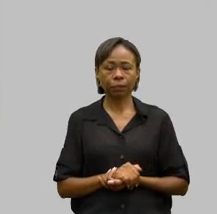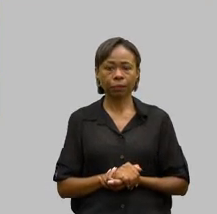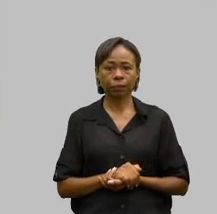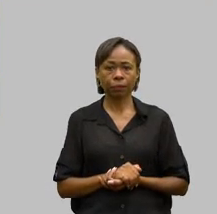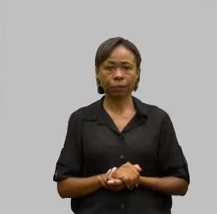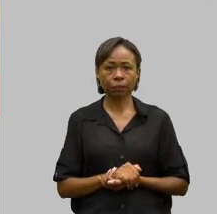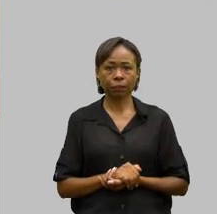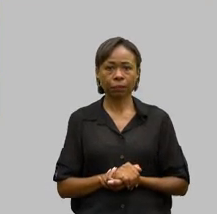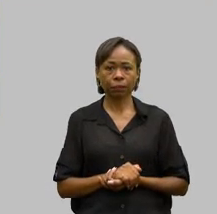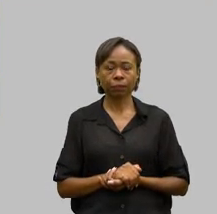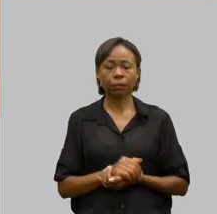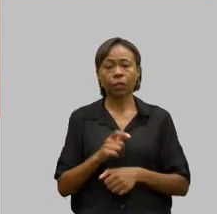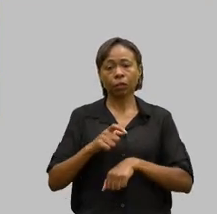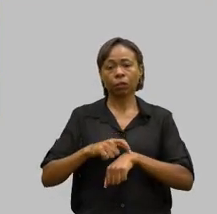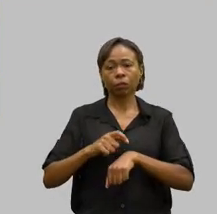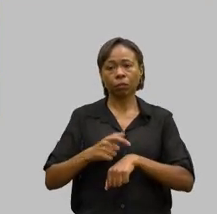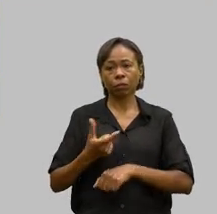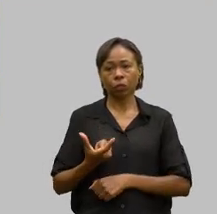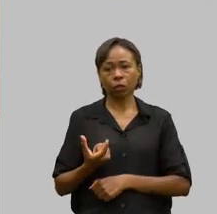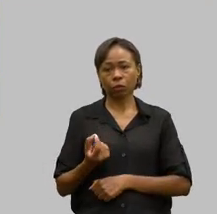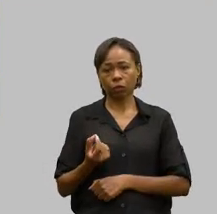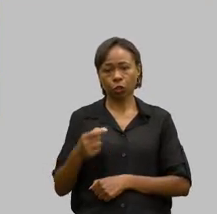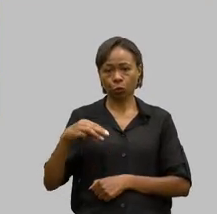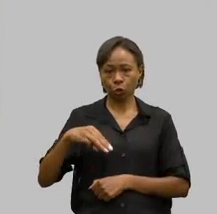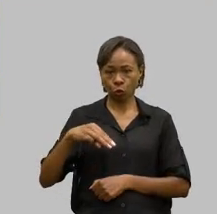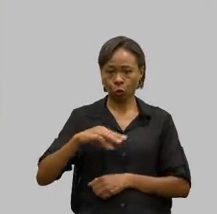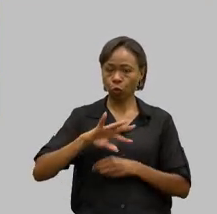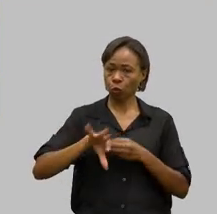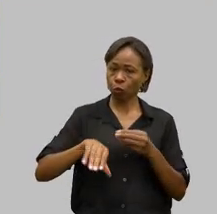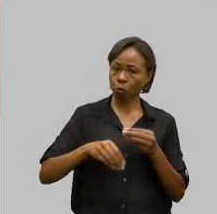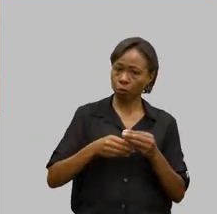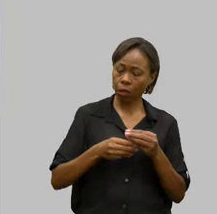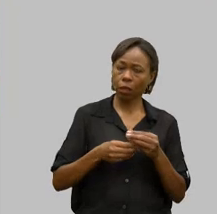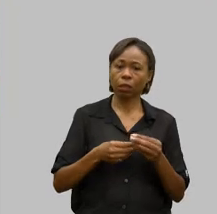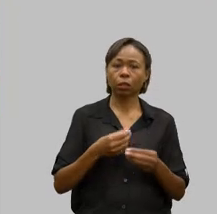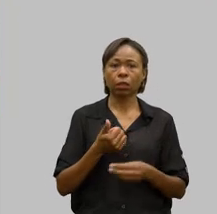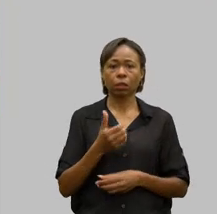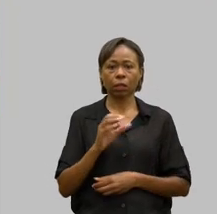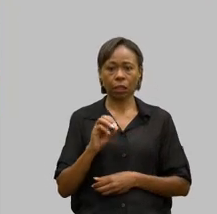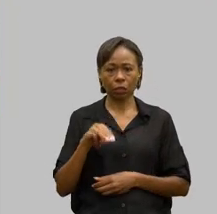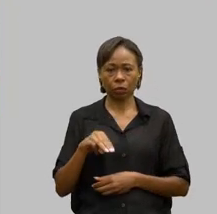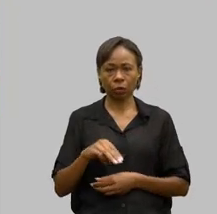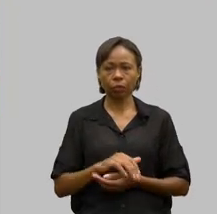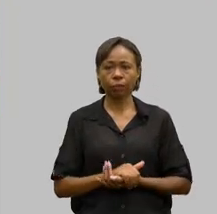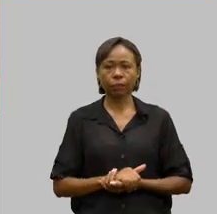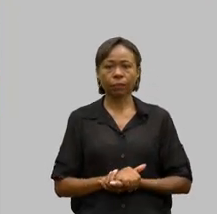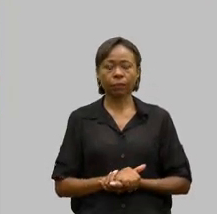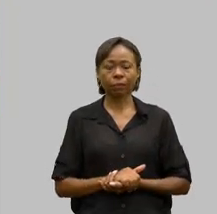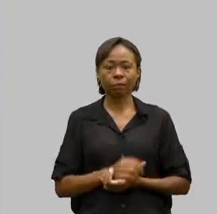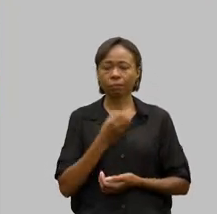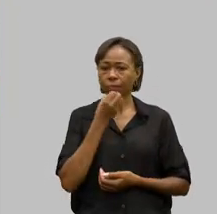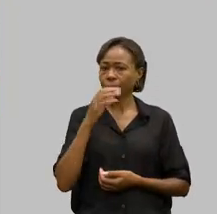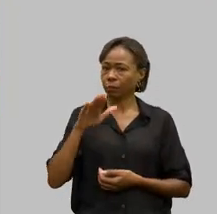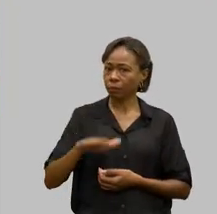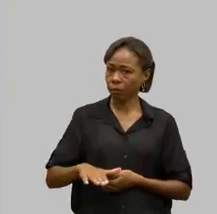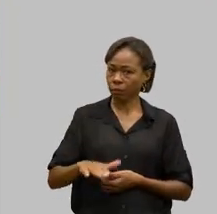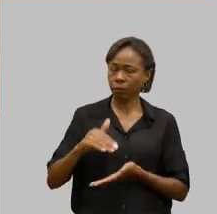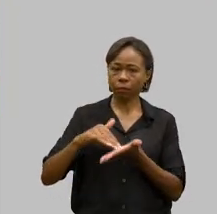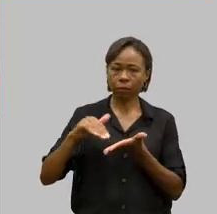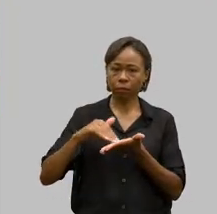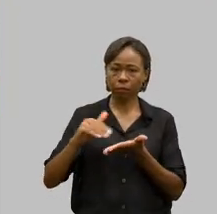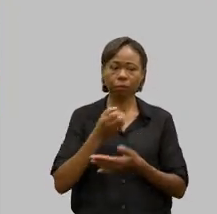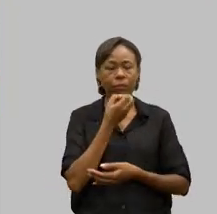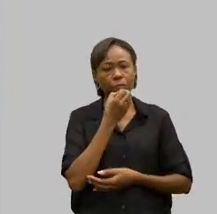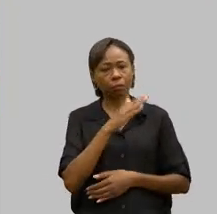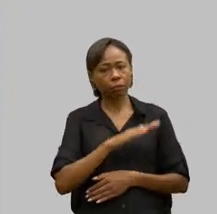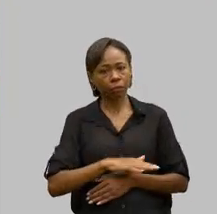Inicialmente são 20 minutos, prorrogáveis por mais uma vez. Secretário, boa tarde. Boa tarde, deputada. Dizer que é um